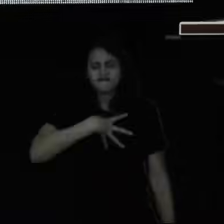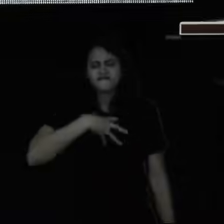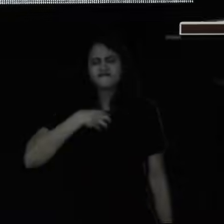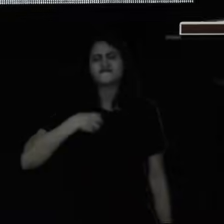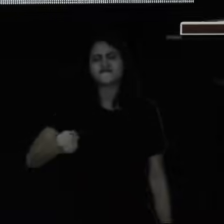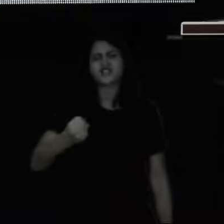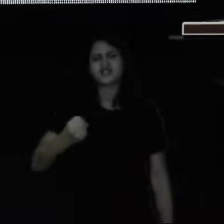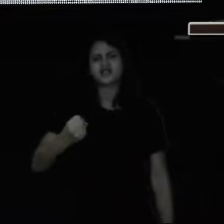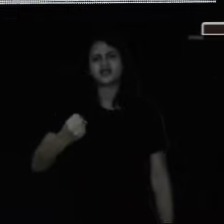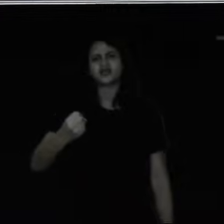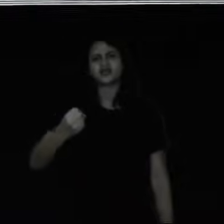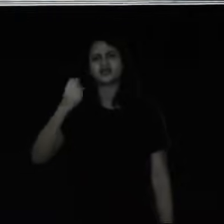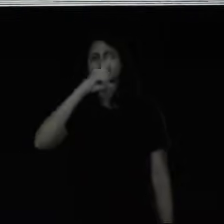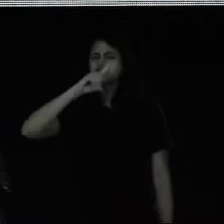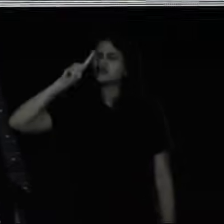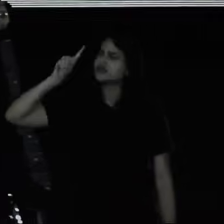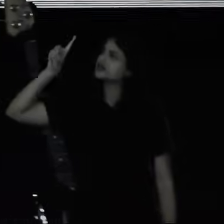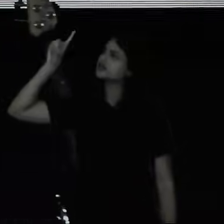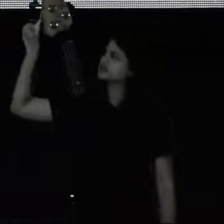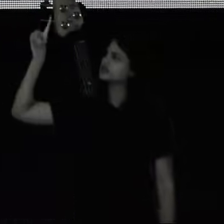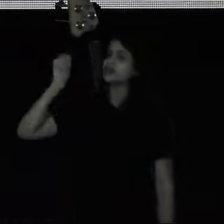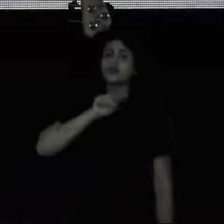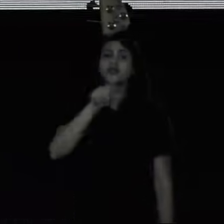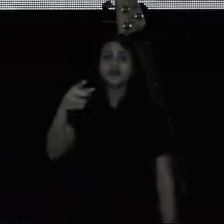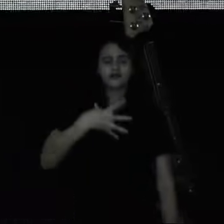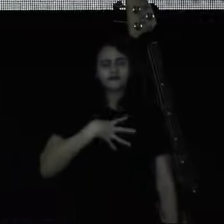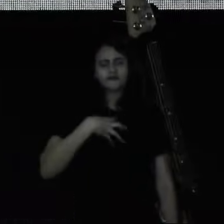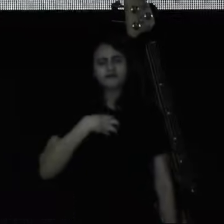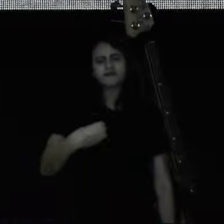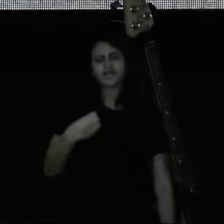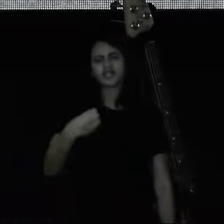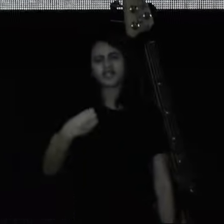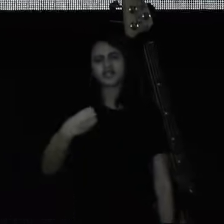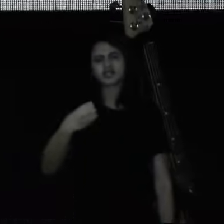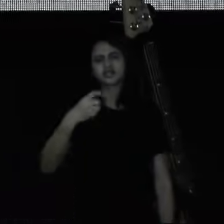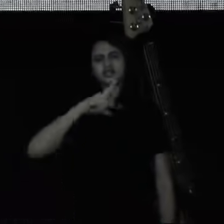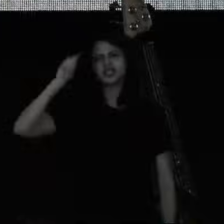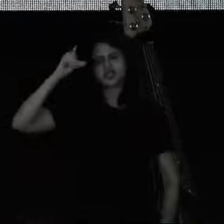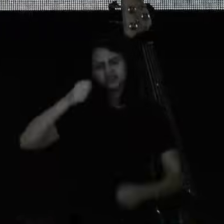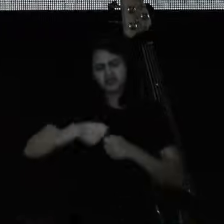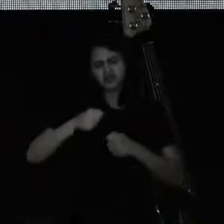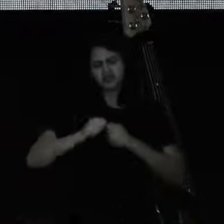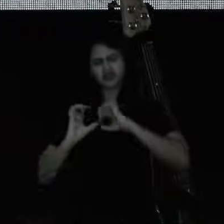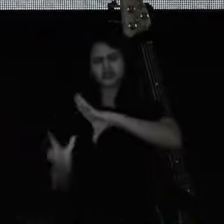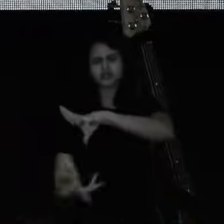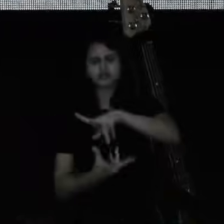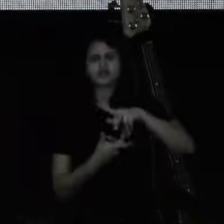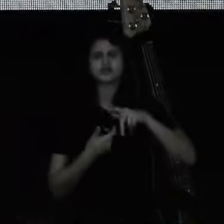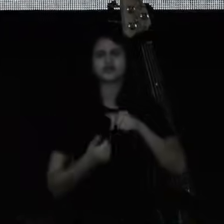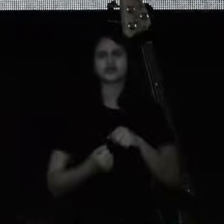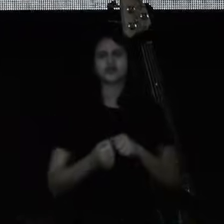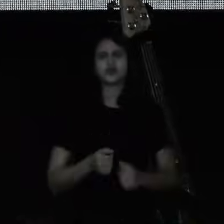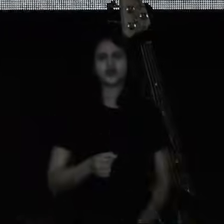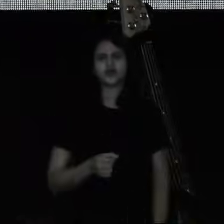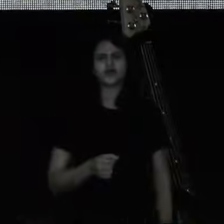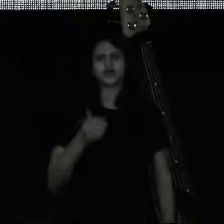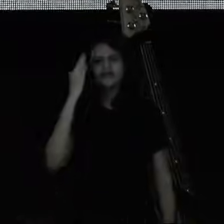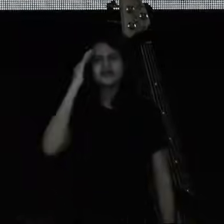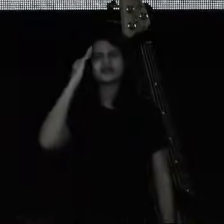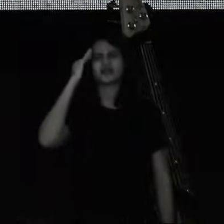do Universo, você é filha do Criador do Universo, você sabe o plano que Ele traçou para a sua vida,